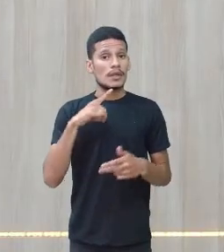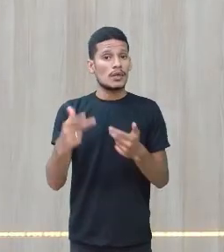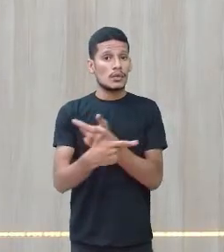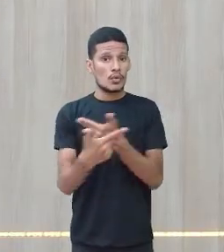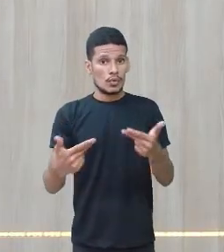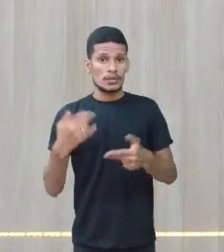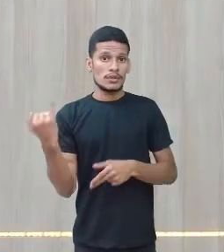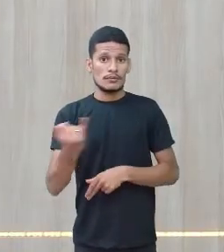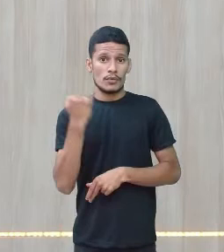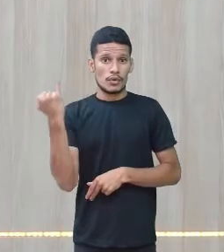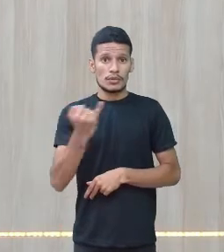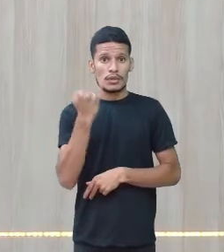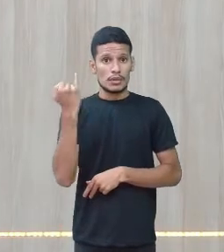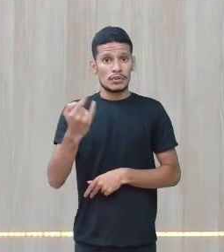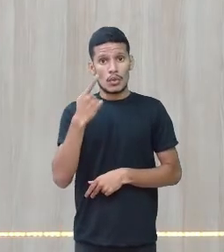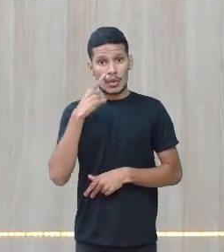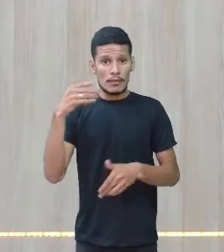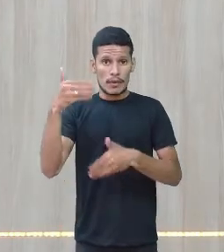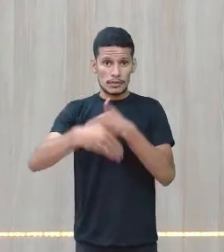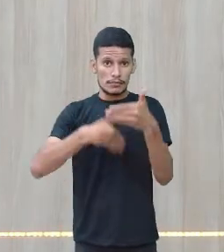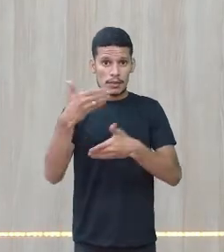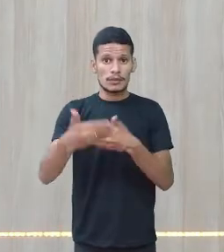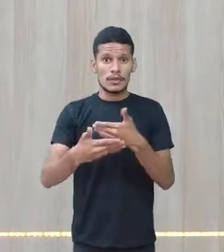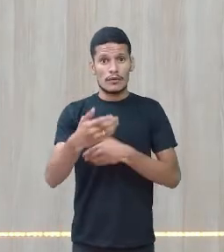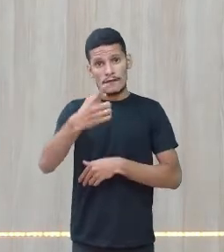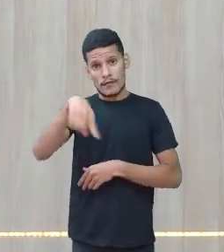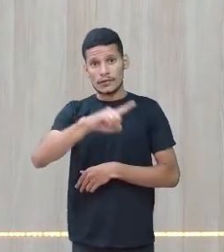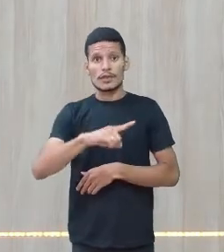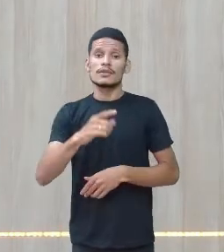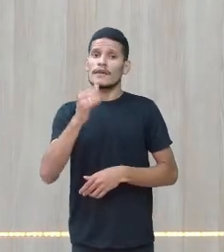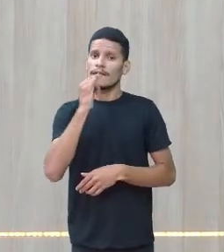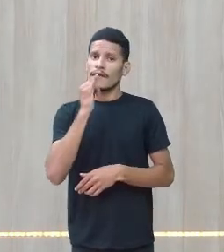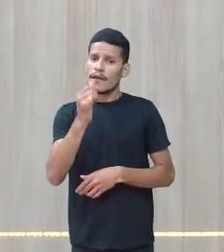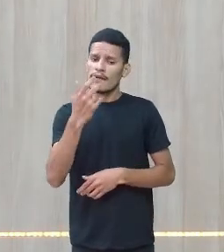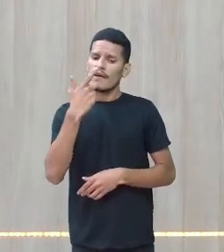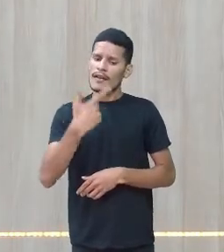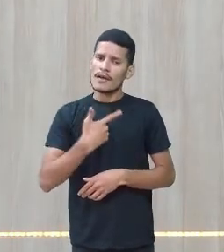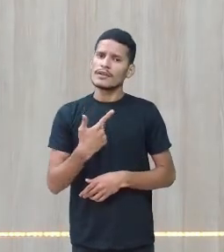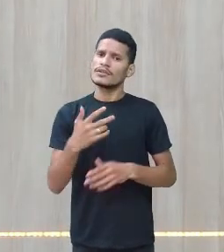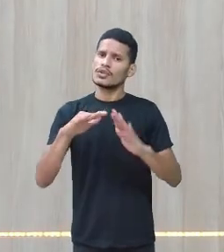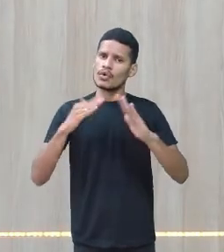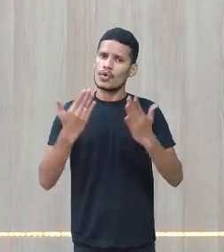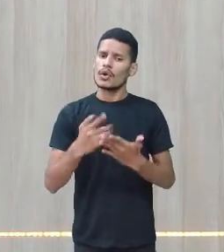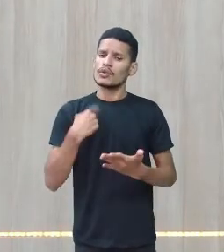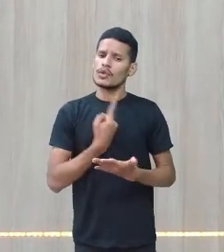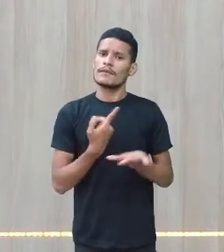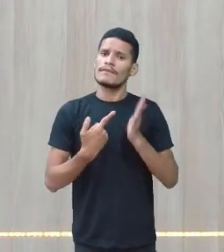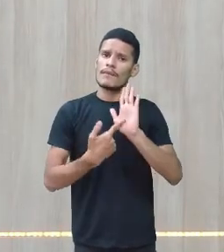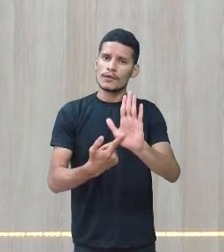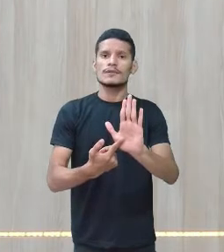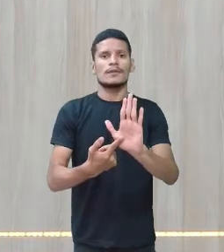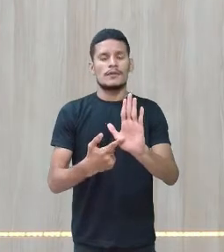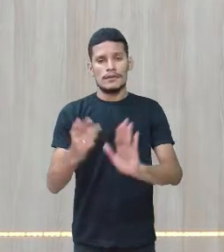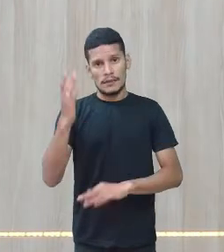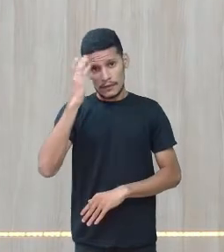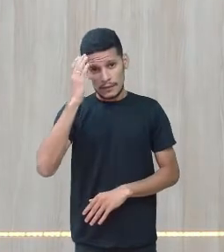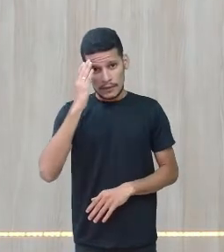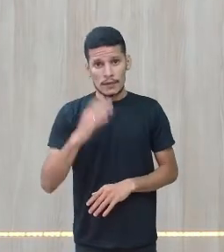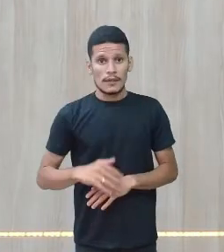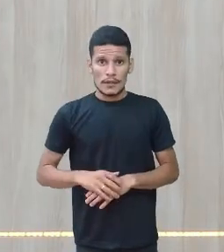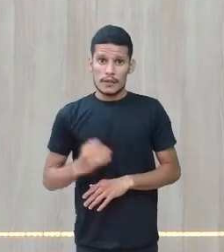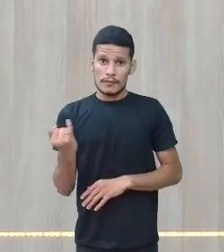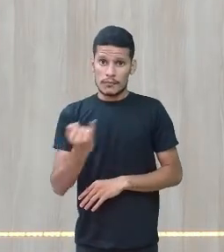que é importante, essa participação de vocês. Dizer a escola, para a gente dizer o nome da escola aqui, gente. Né? Então, é